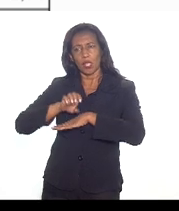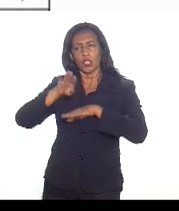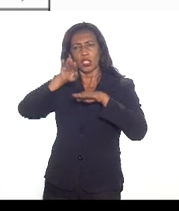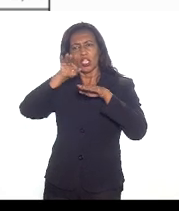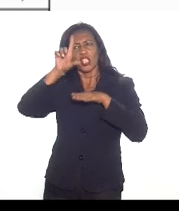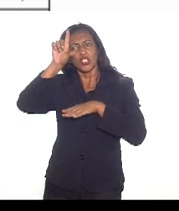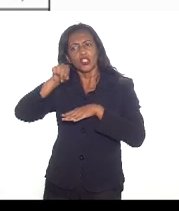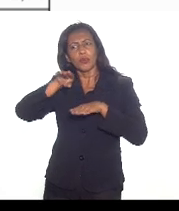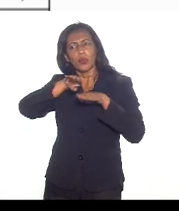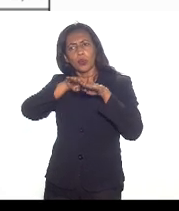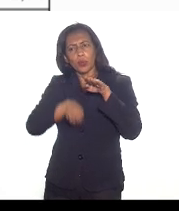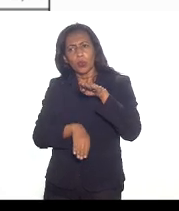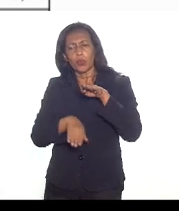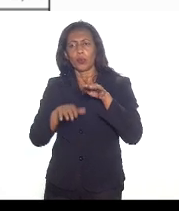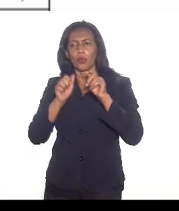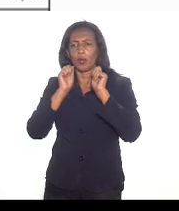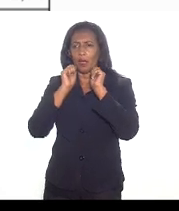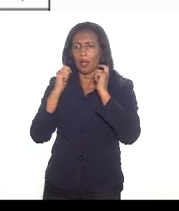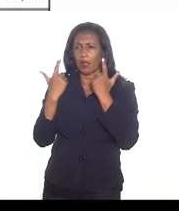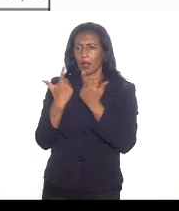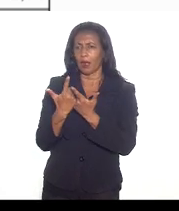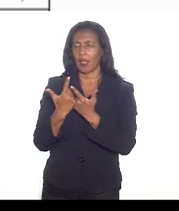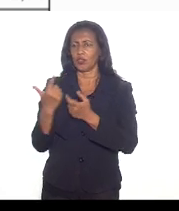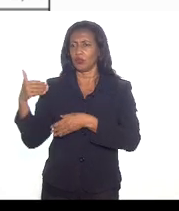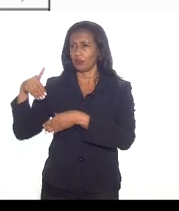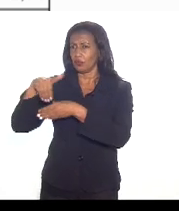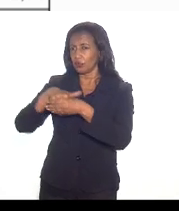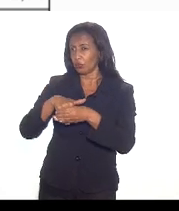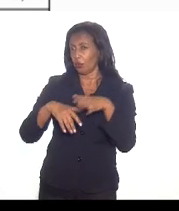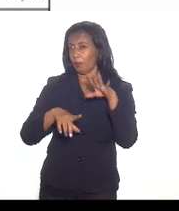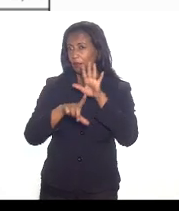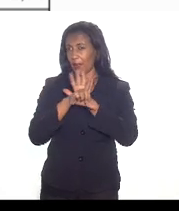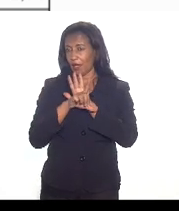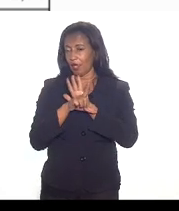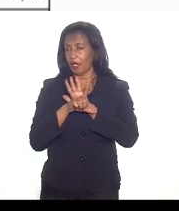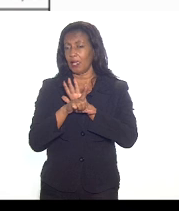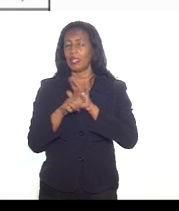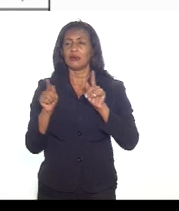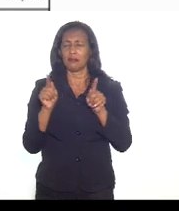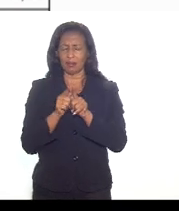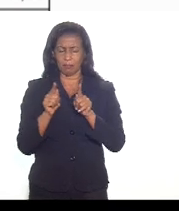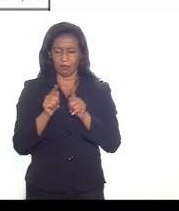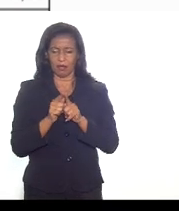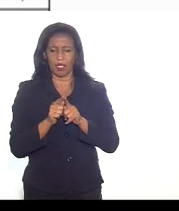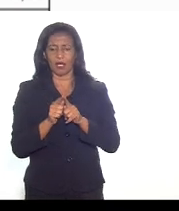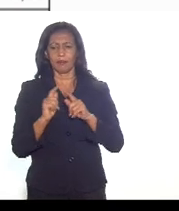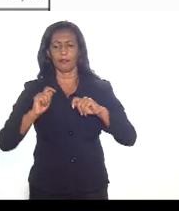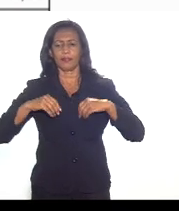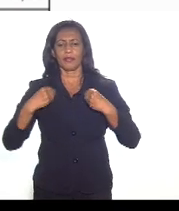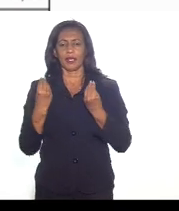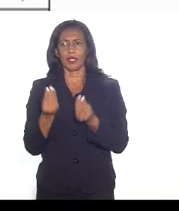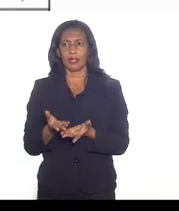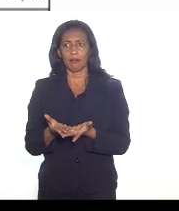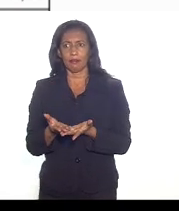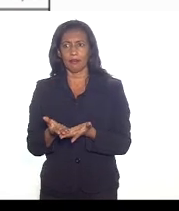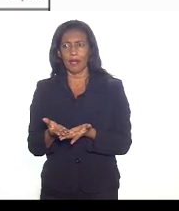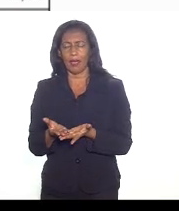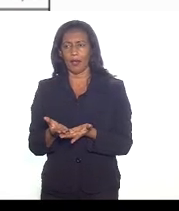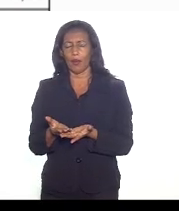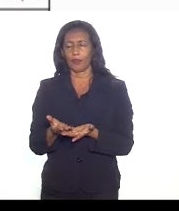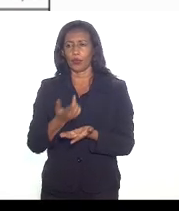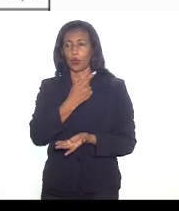né? A Assembleia Legislativa votou uma bela lei de Câmara Metropolitana, infelizmente o governador